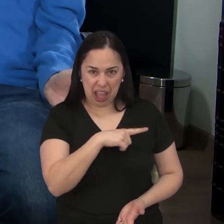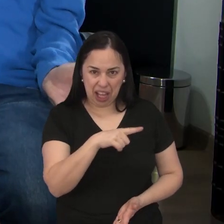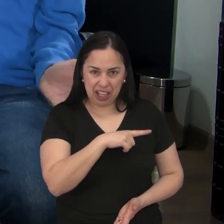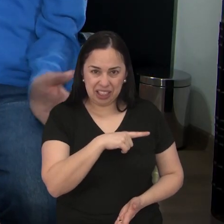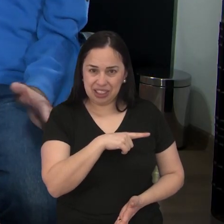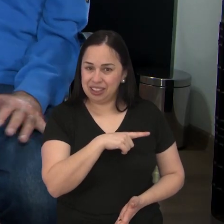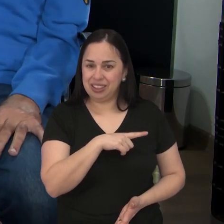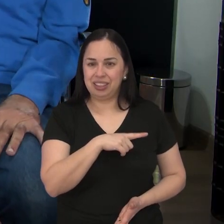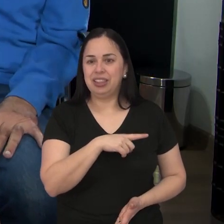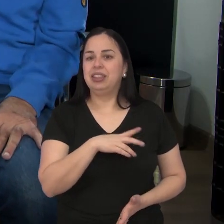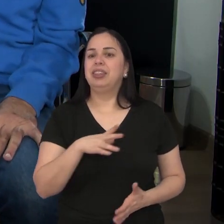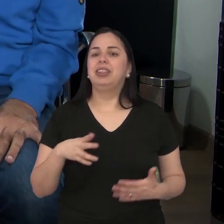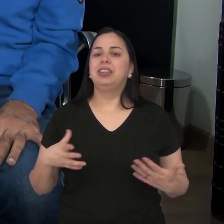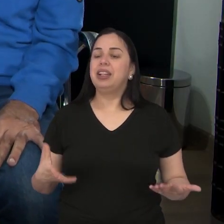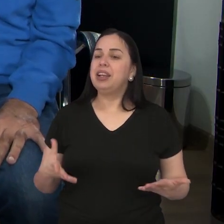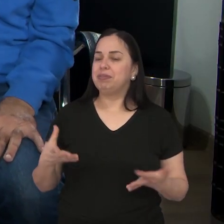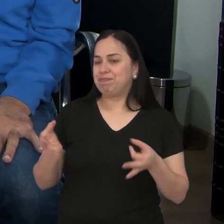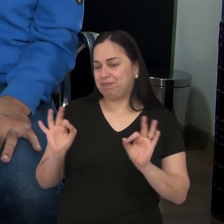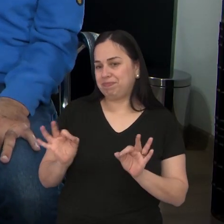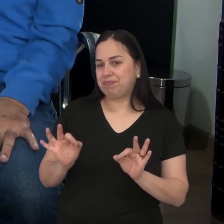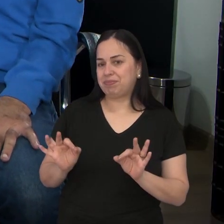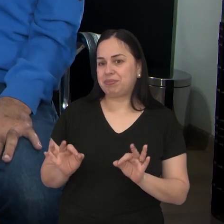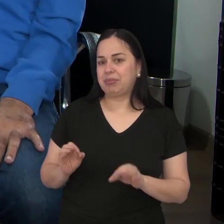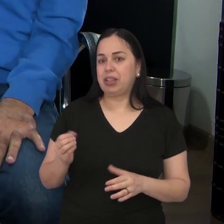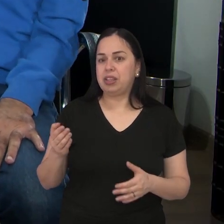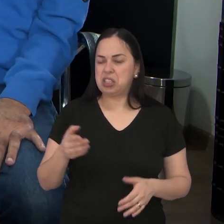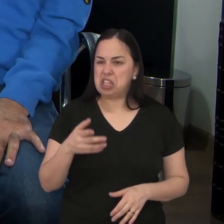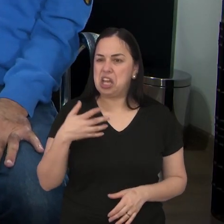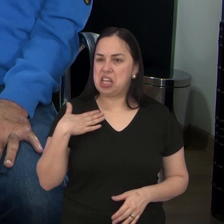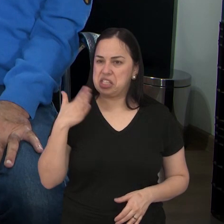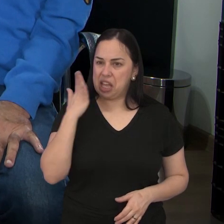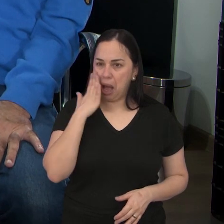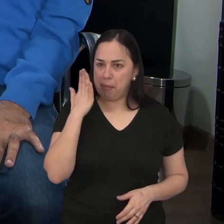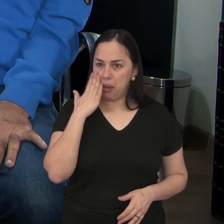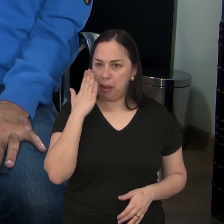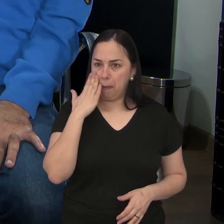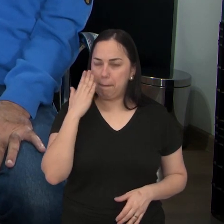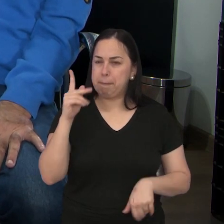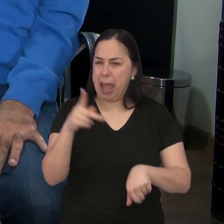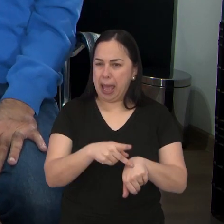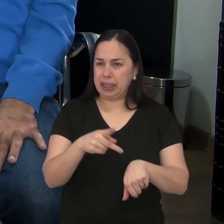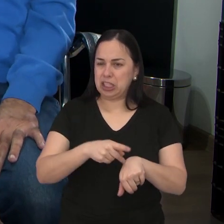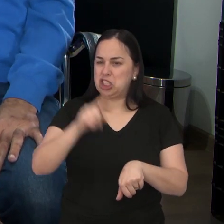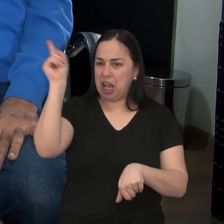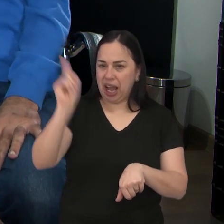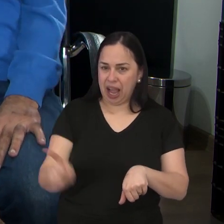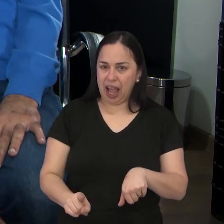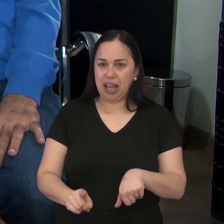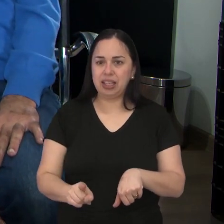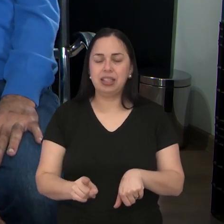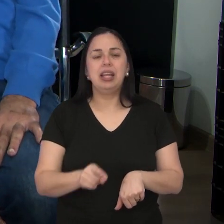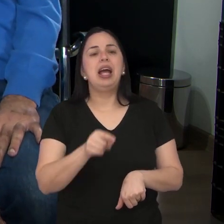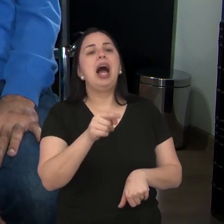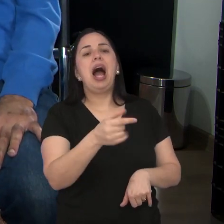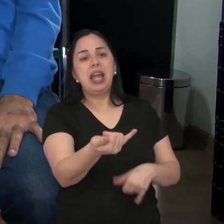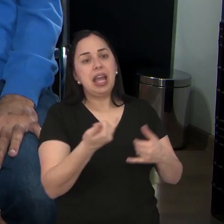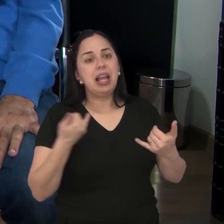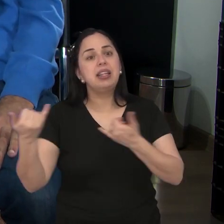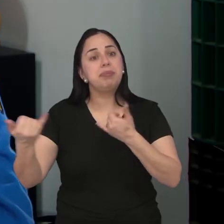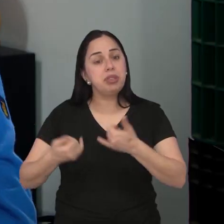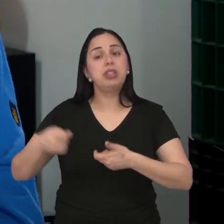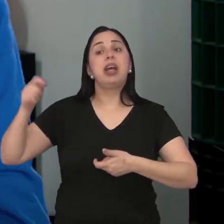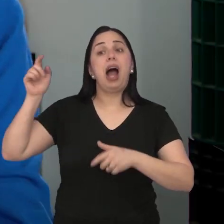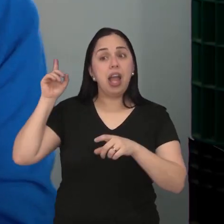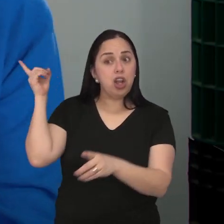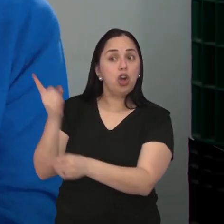tem na sua casa uma lâmina de machado? Exato. Se eu já ouviu falar de pedra de raio, claro, eu encontrei uma aqui no meio